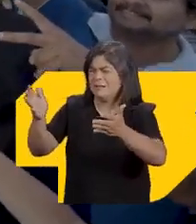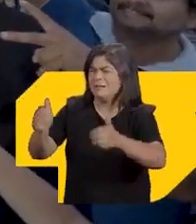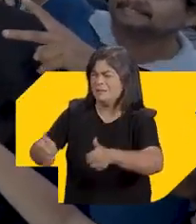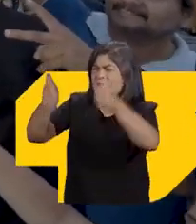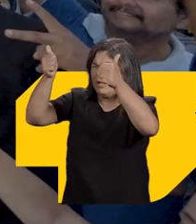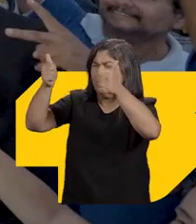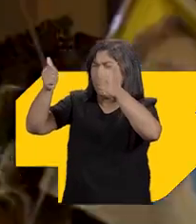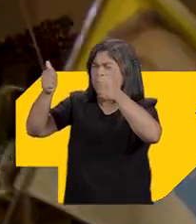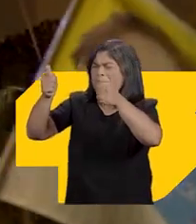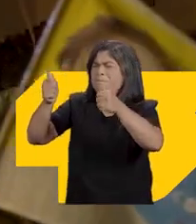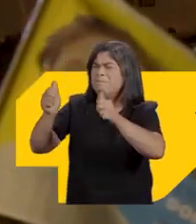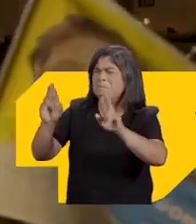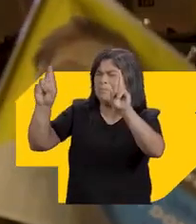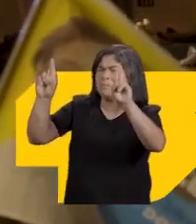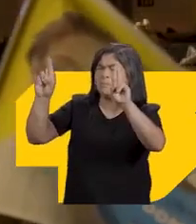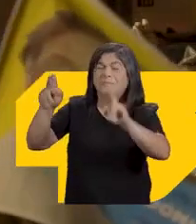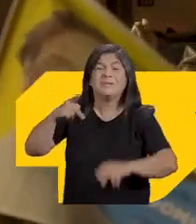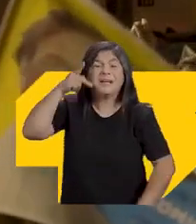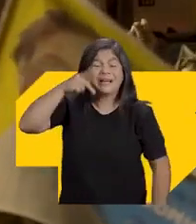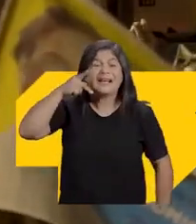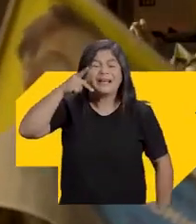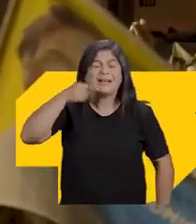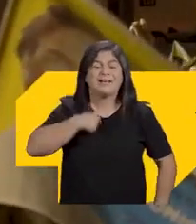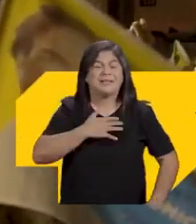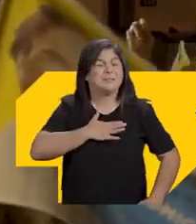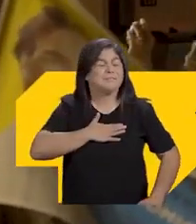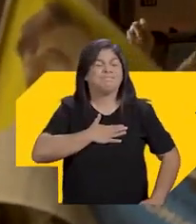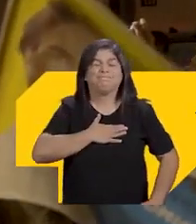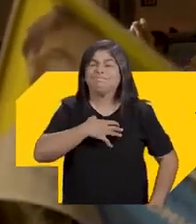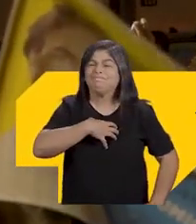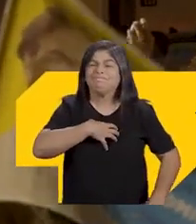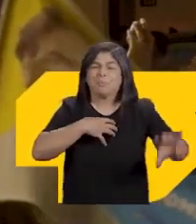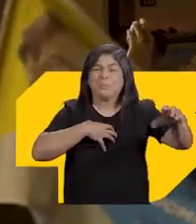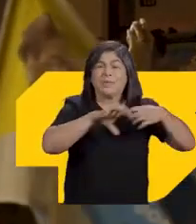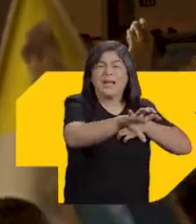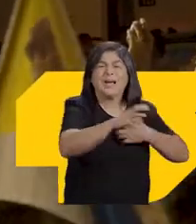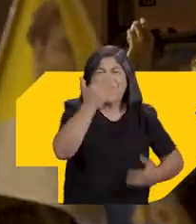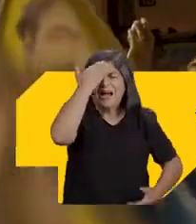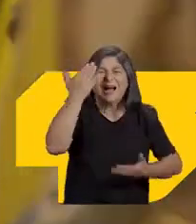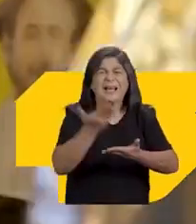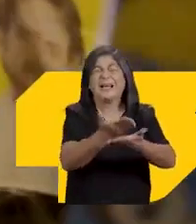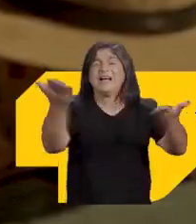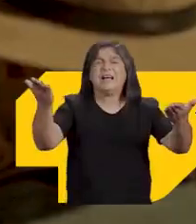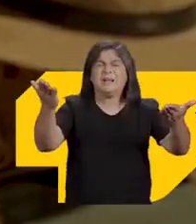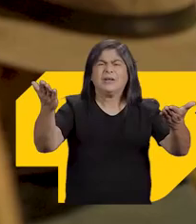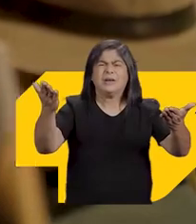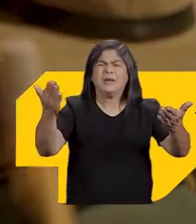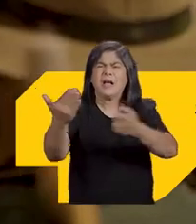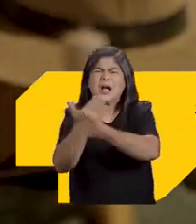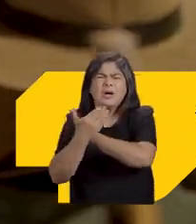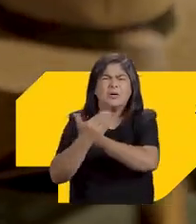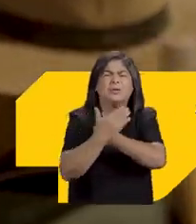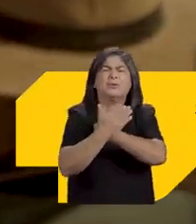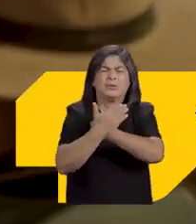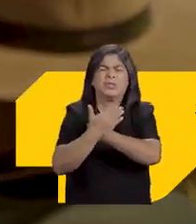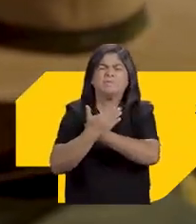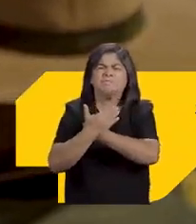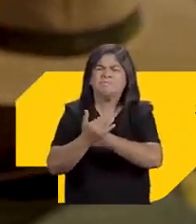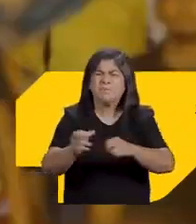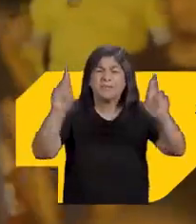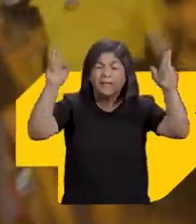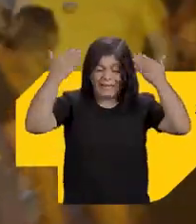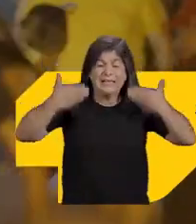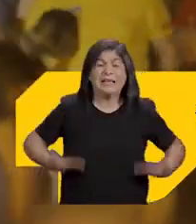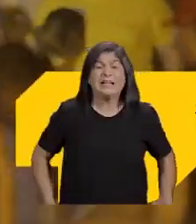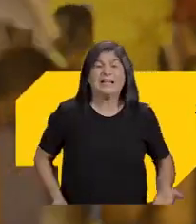me dizem, vá lá, faça melhor pela Paraíba. E isso mexe comigo. Muito obrigado por essa